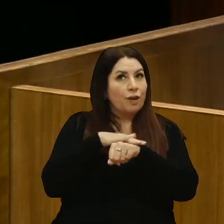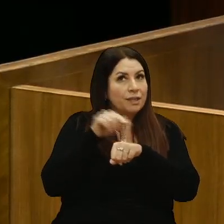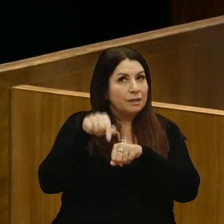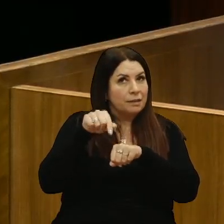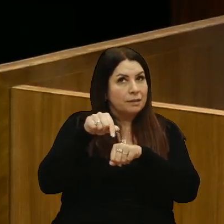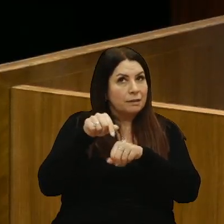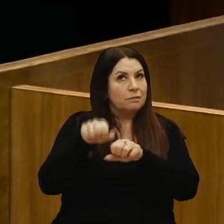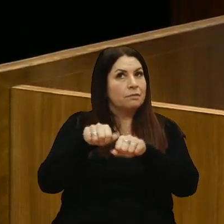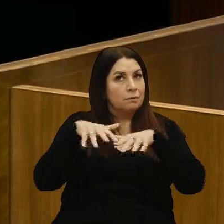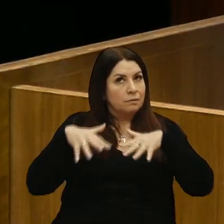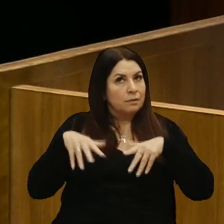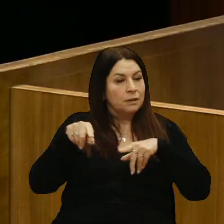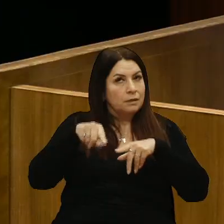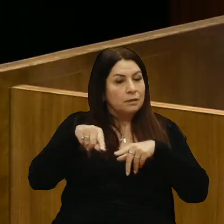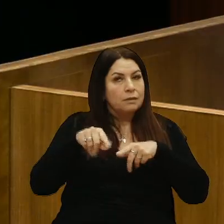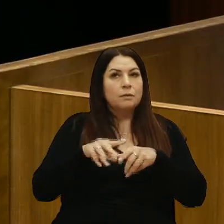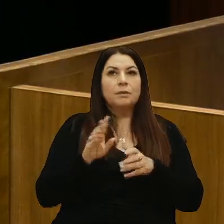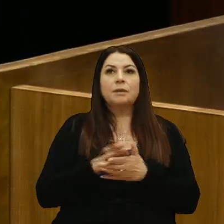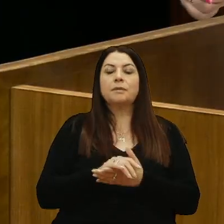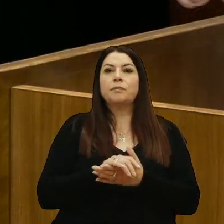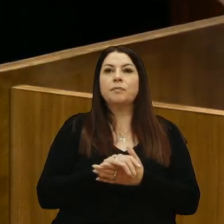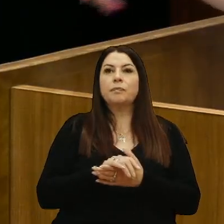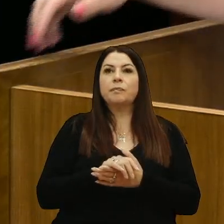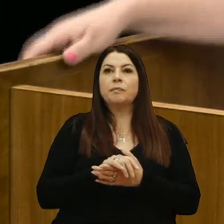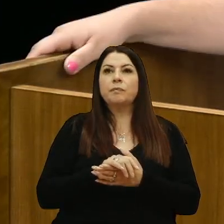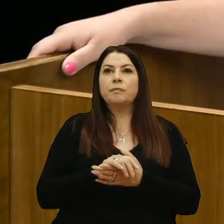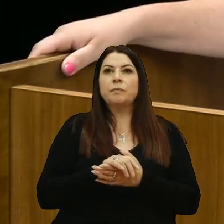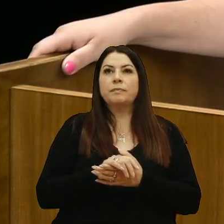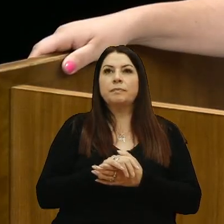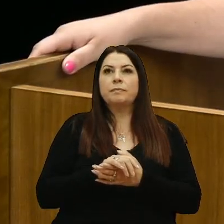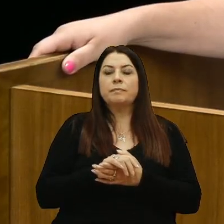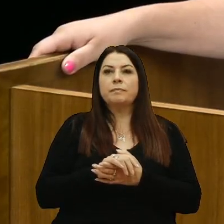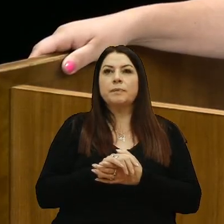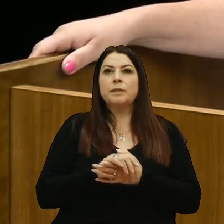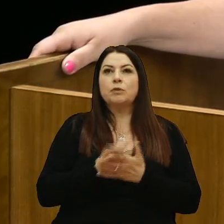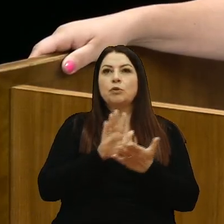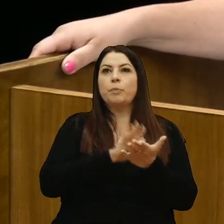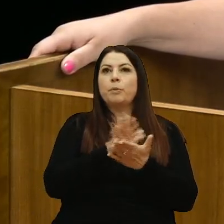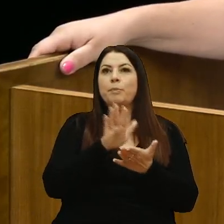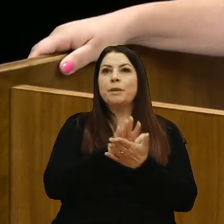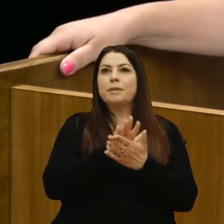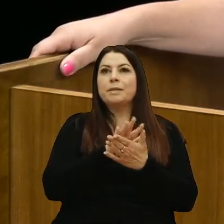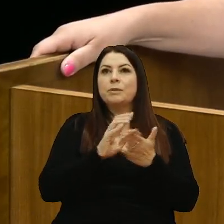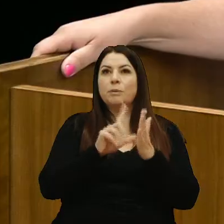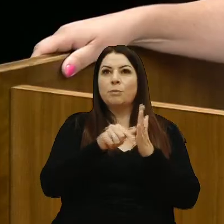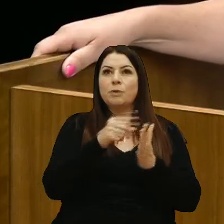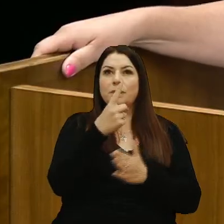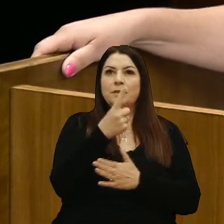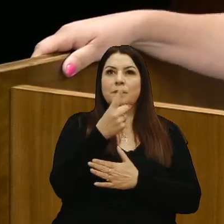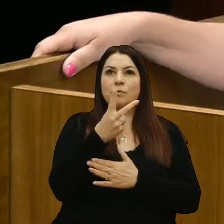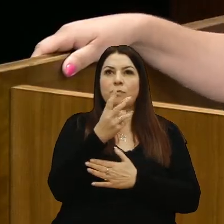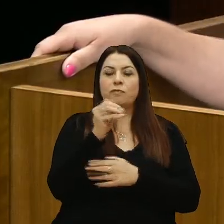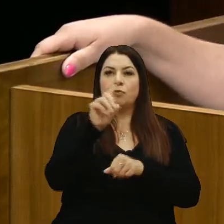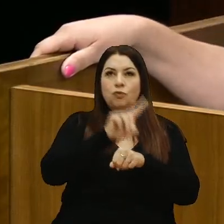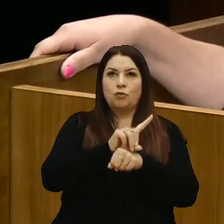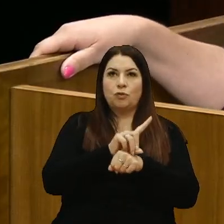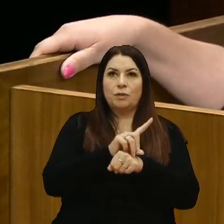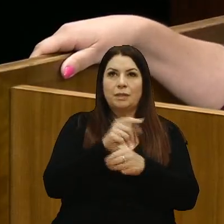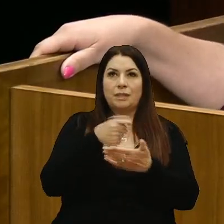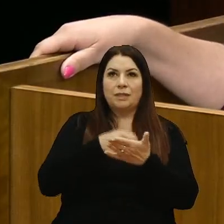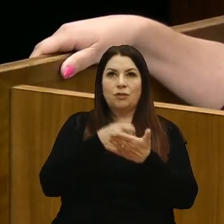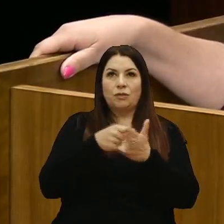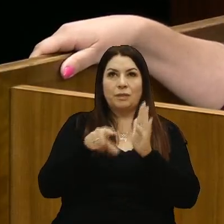desse plenário, uma emenda para a questão de publicação, e após 120 dias a gente exigia